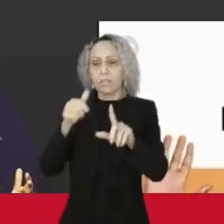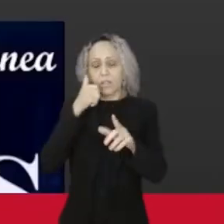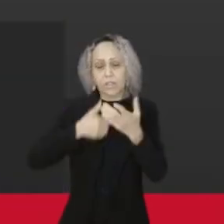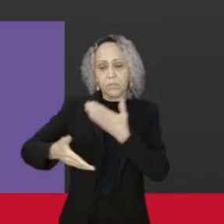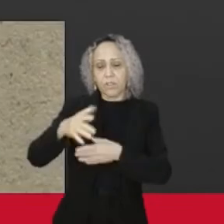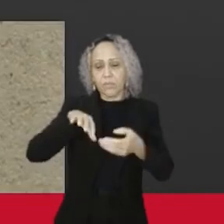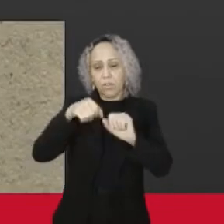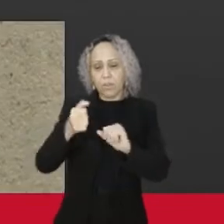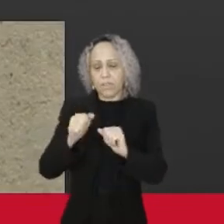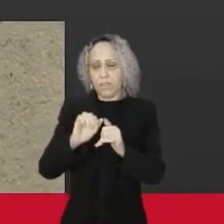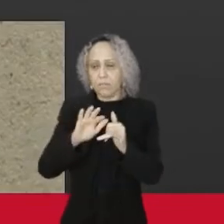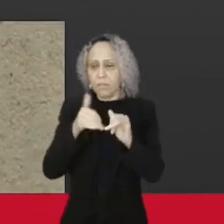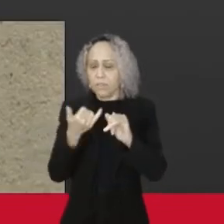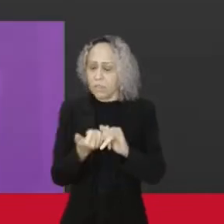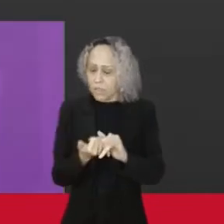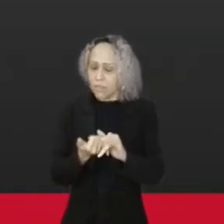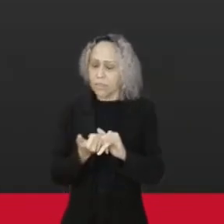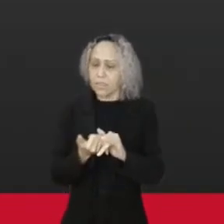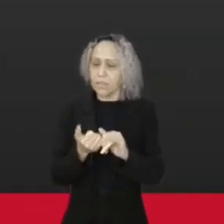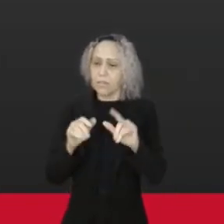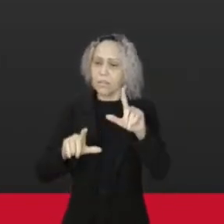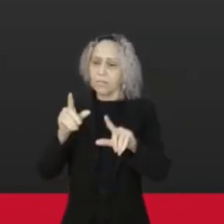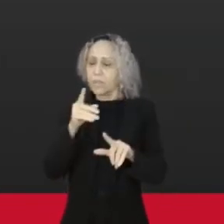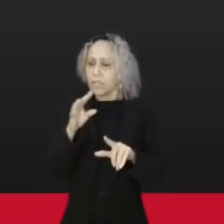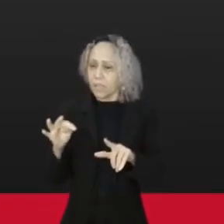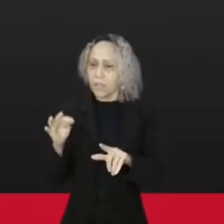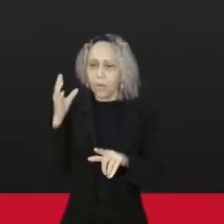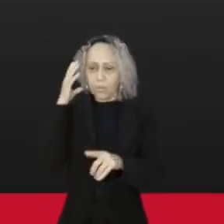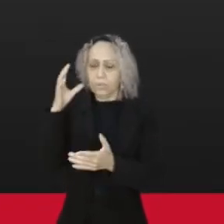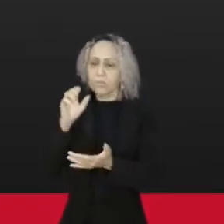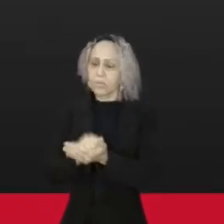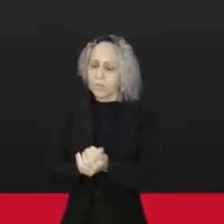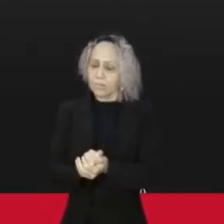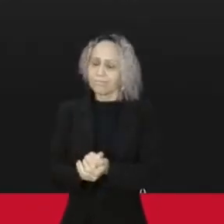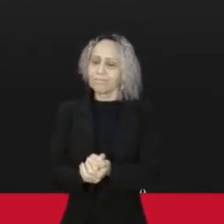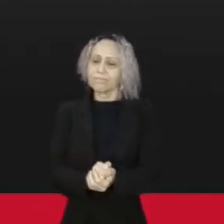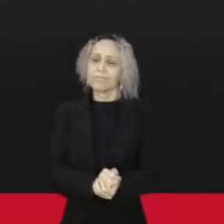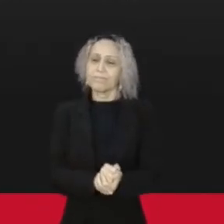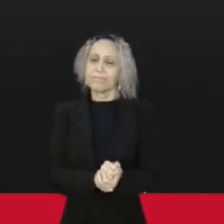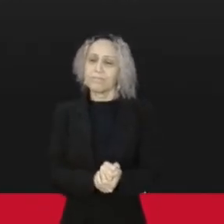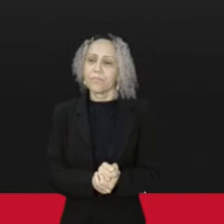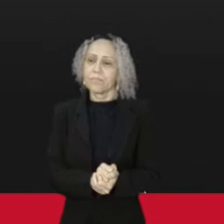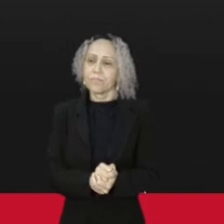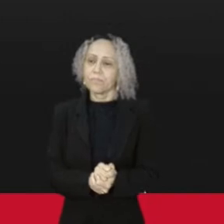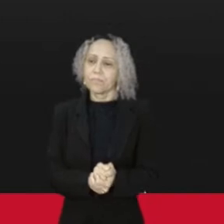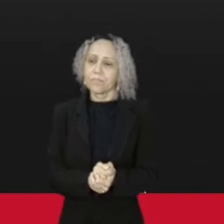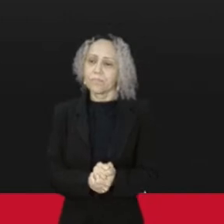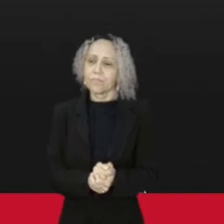PT no YouTube ou em formato de podcast no Spotify.